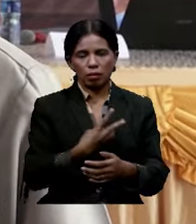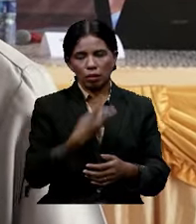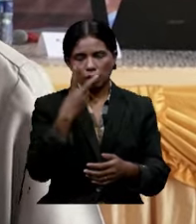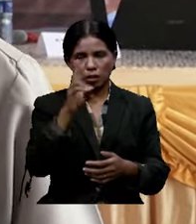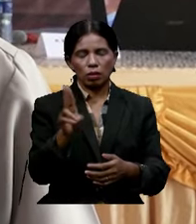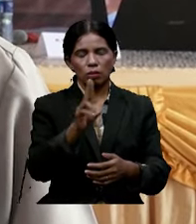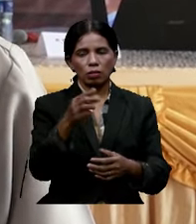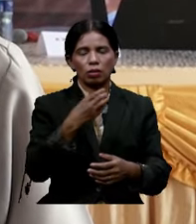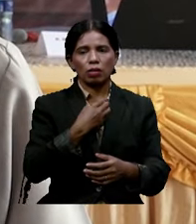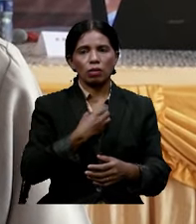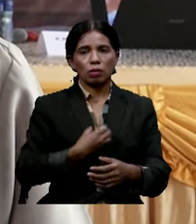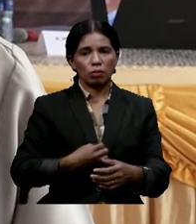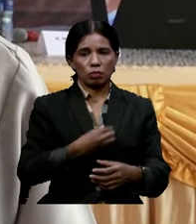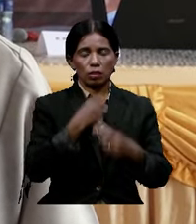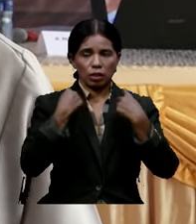usa cruz a nessa